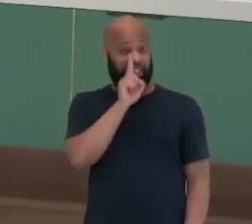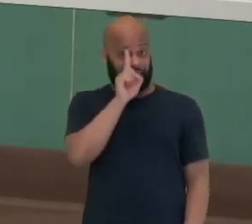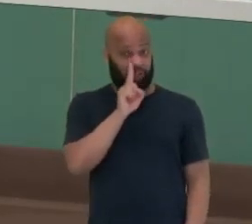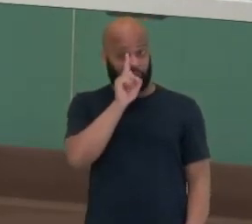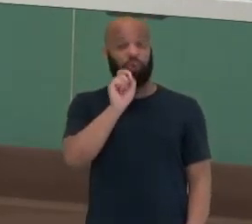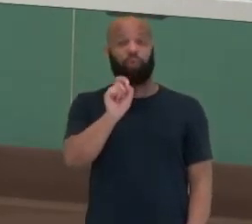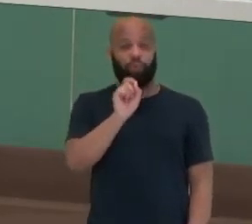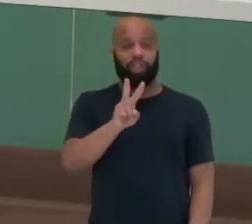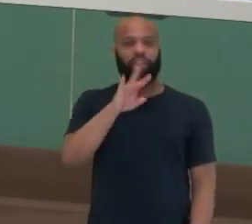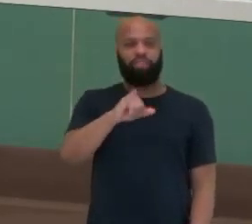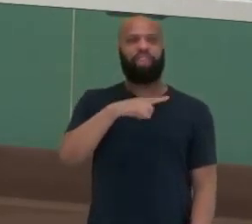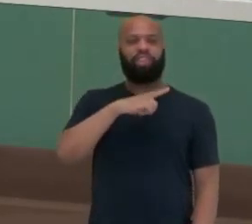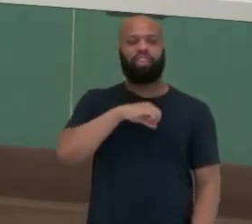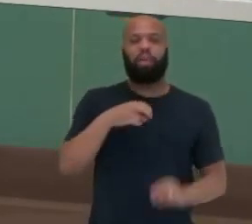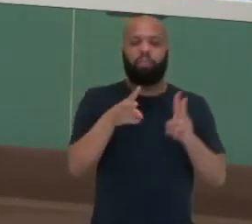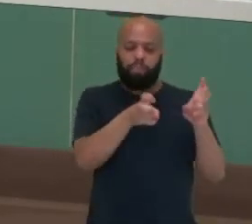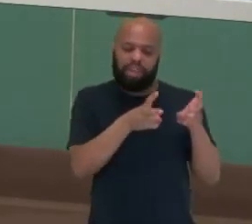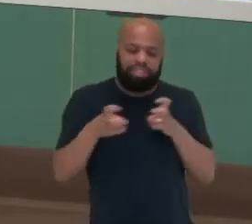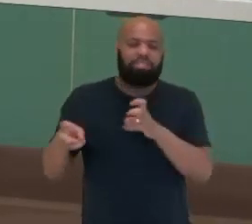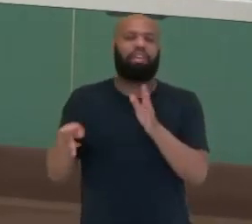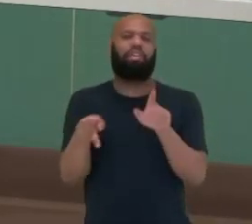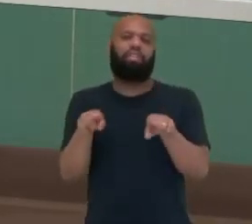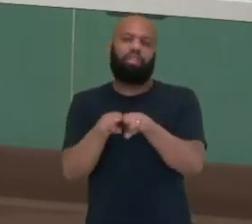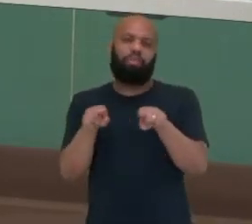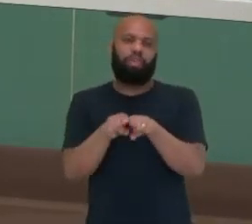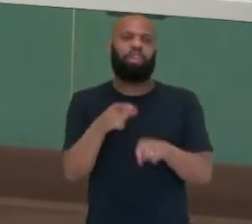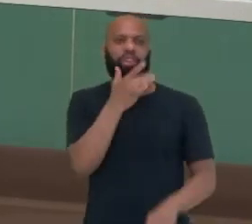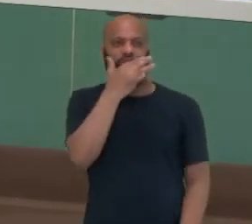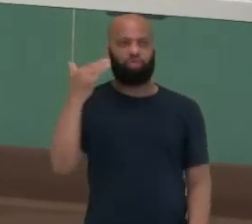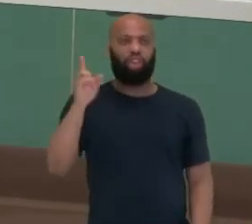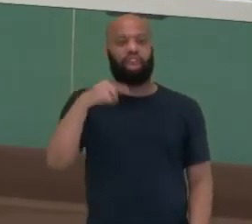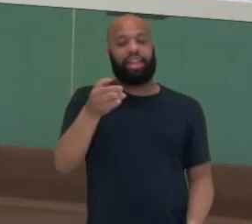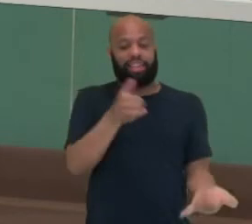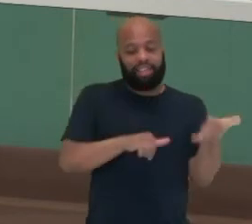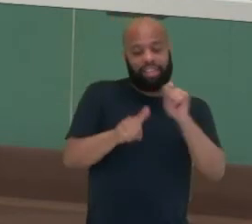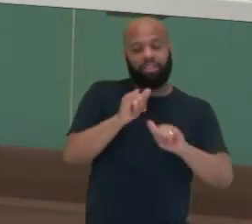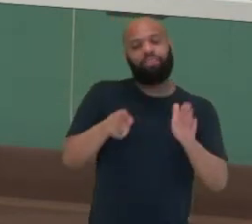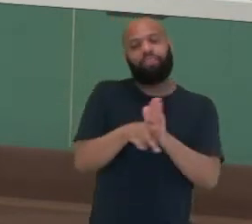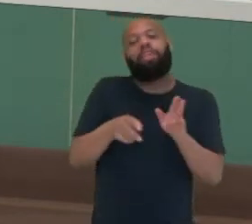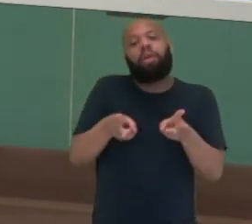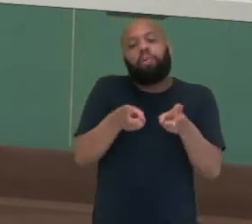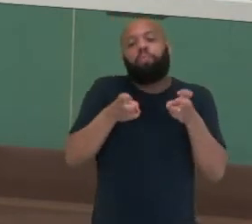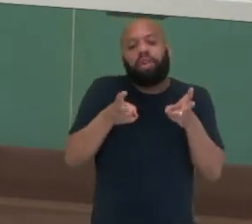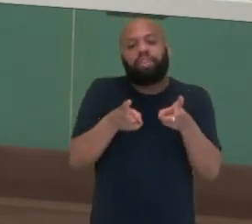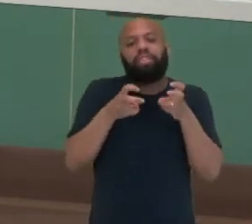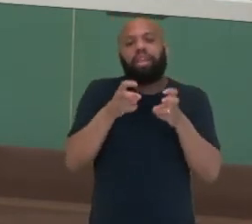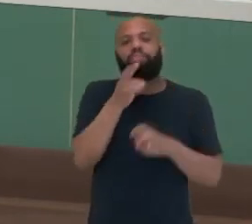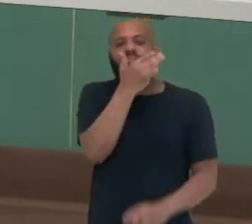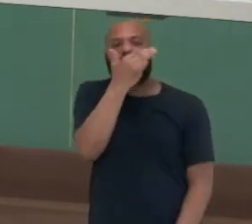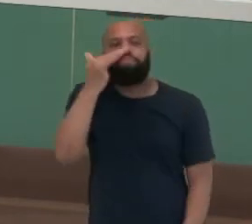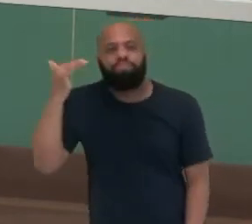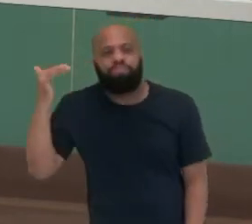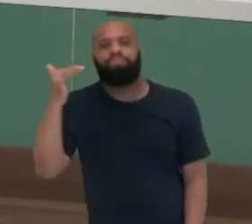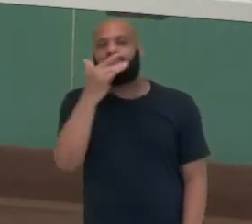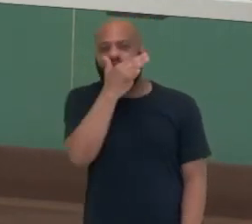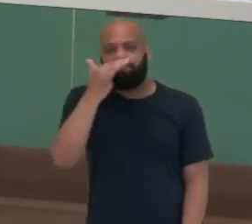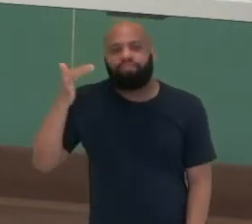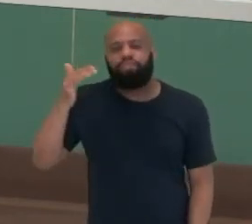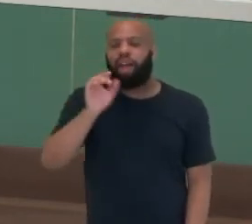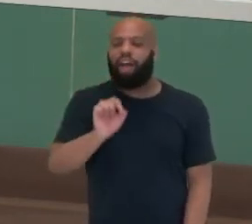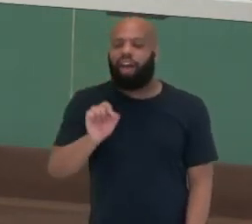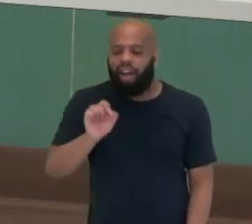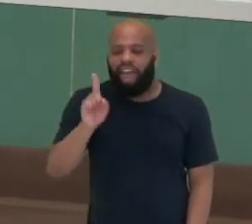ela vai ter receptores, quimiorreceptores, que vão reconhecer quimicamente